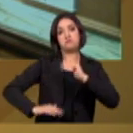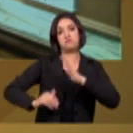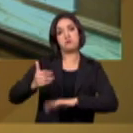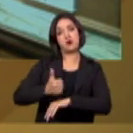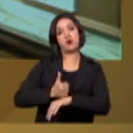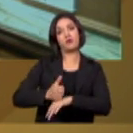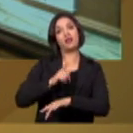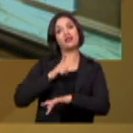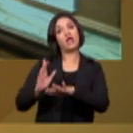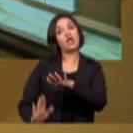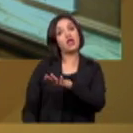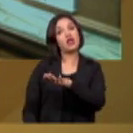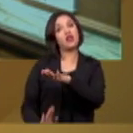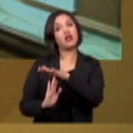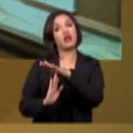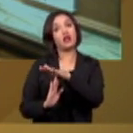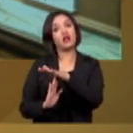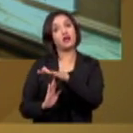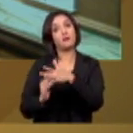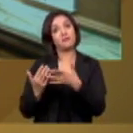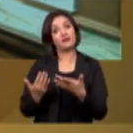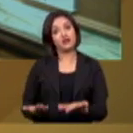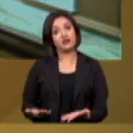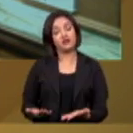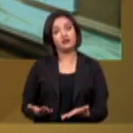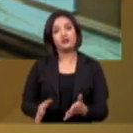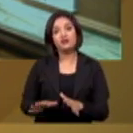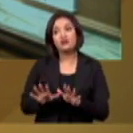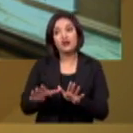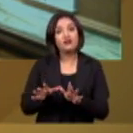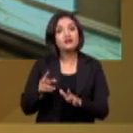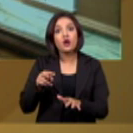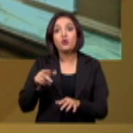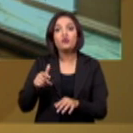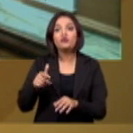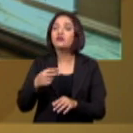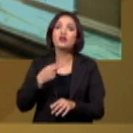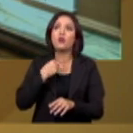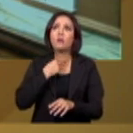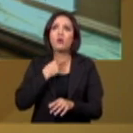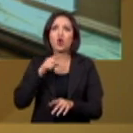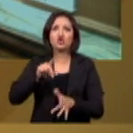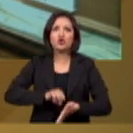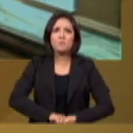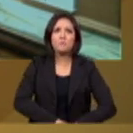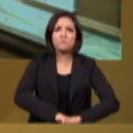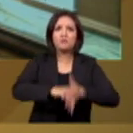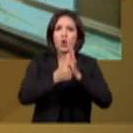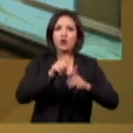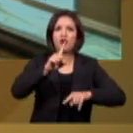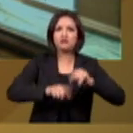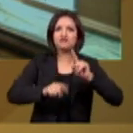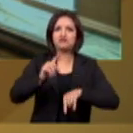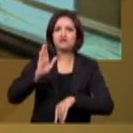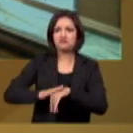possui um dos quais não se encontram desbloquear a próxima